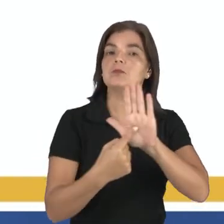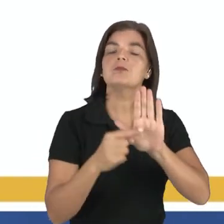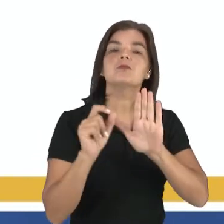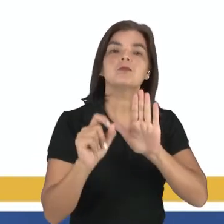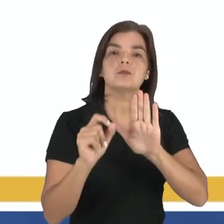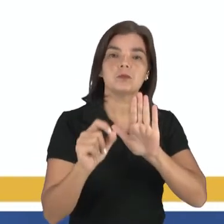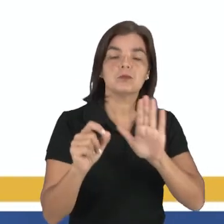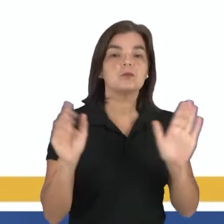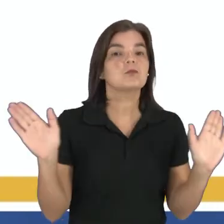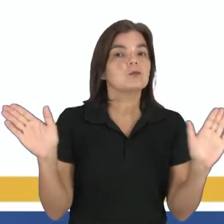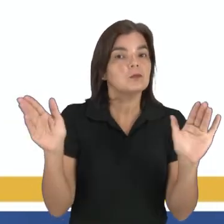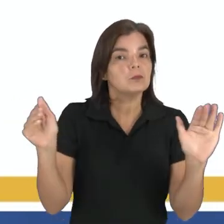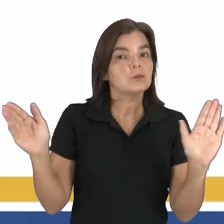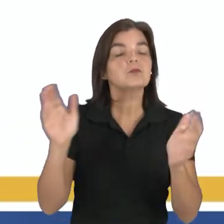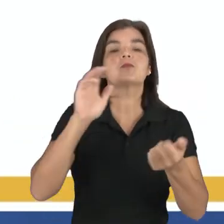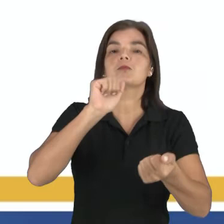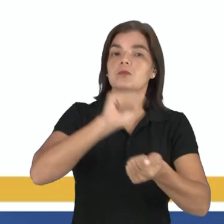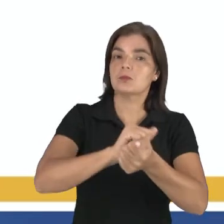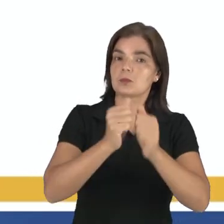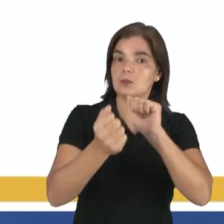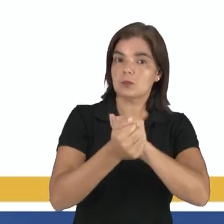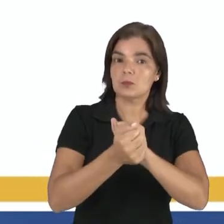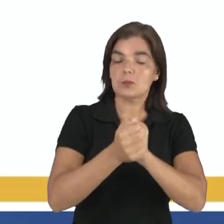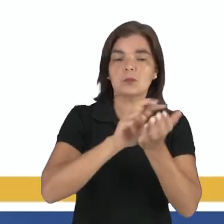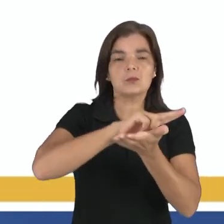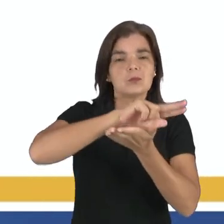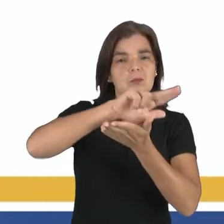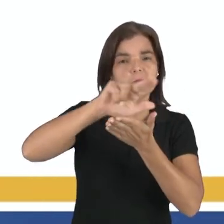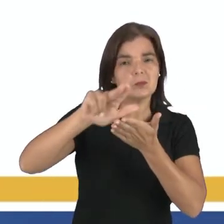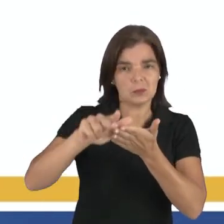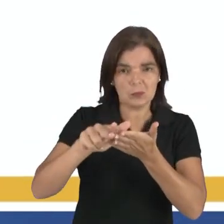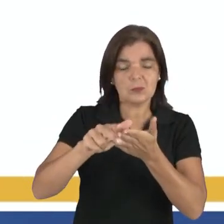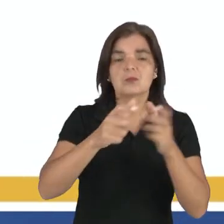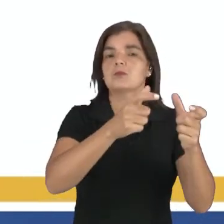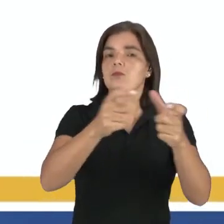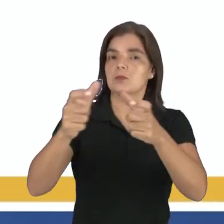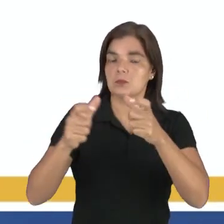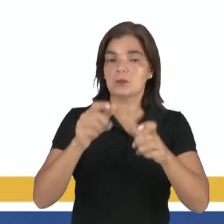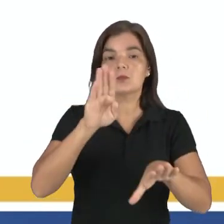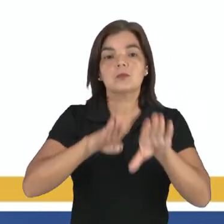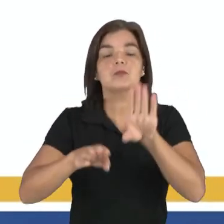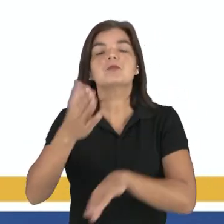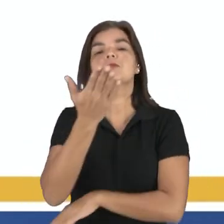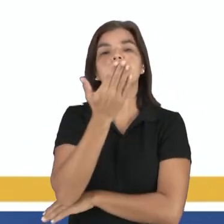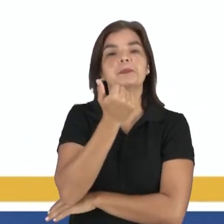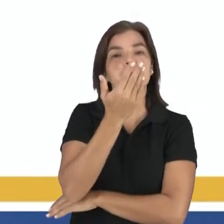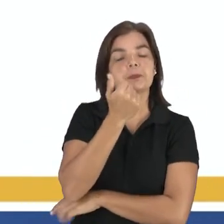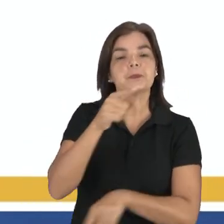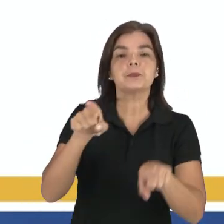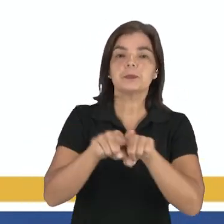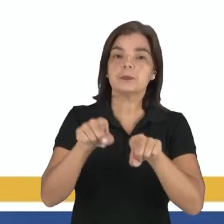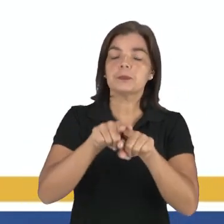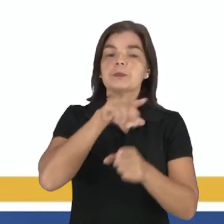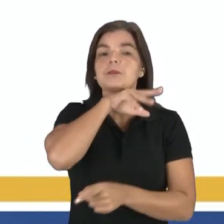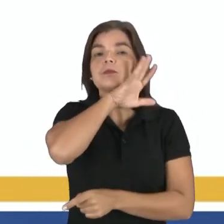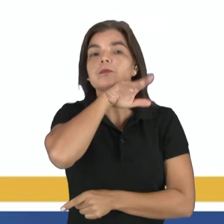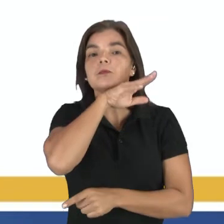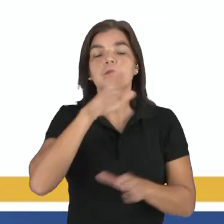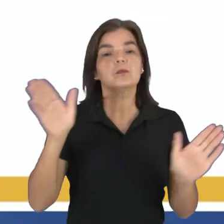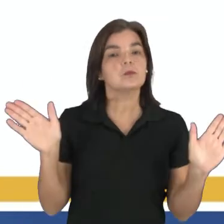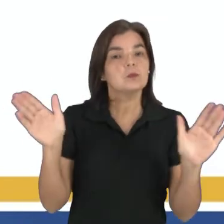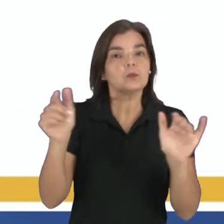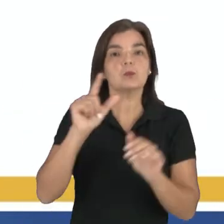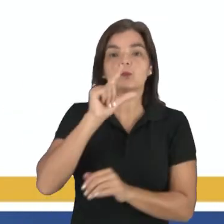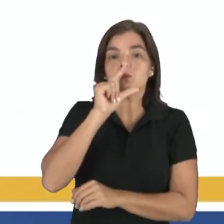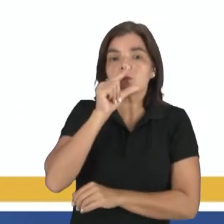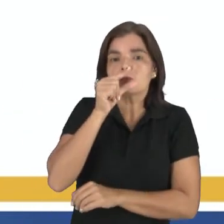que essas aves estavam adaptadas aos diferentes ambientes de acordo com a alimentação. Por exemplo, aves que tinham um